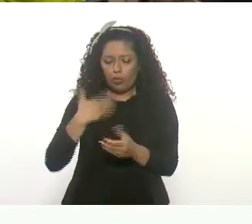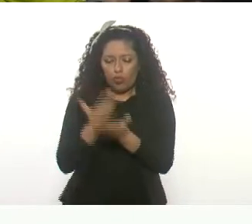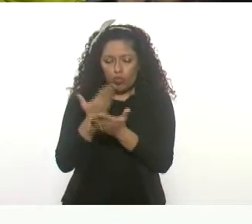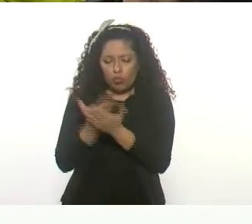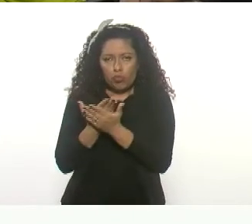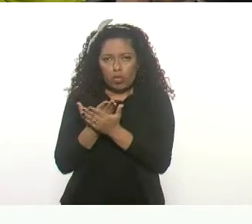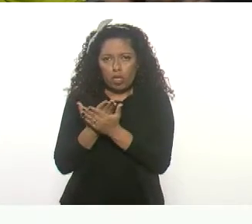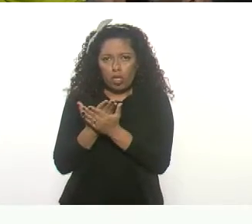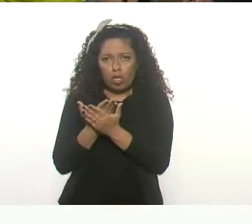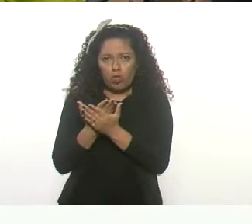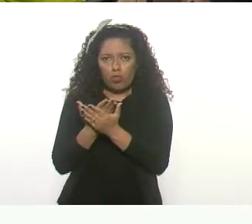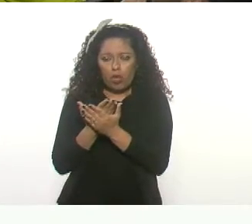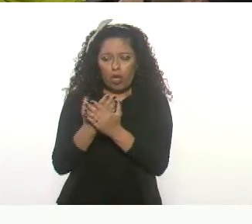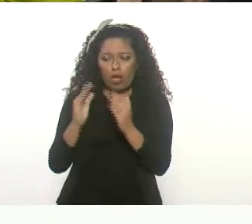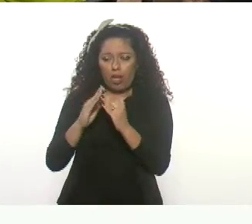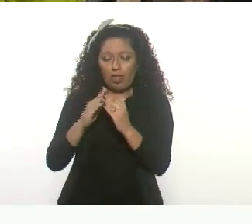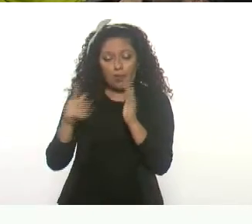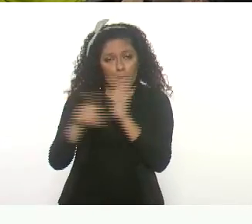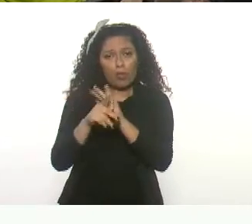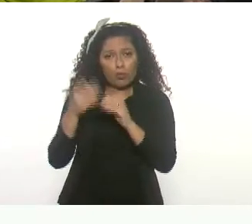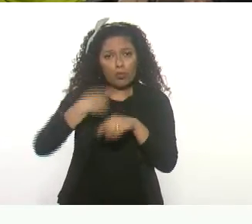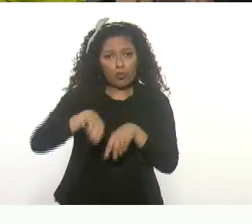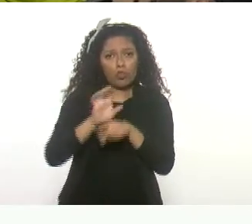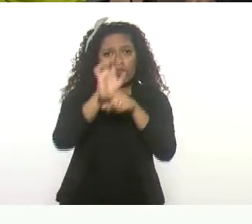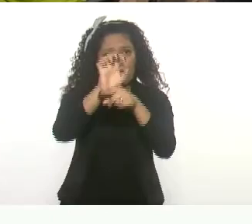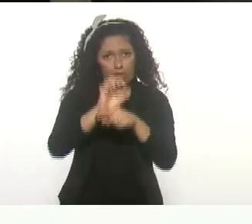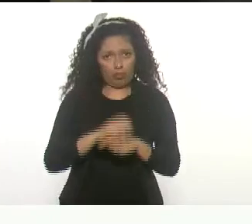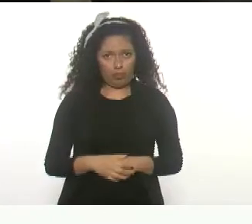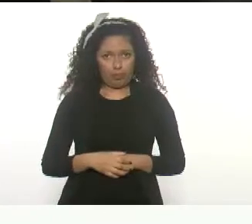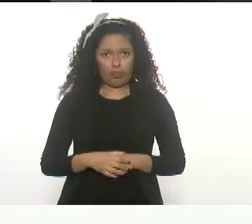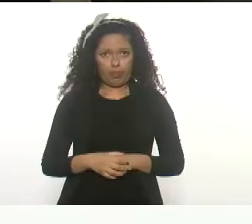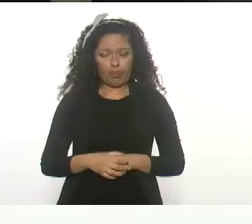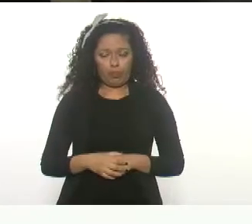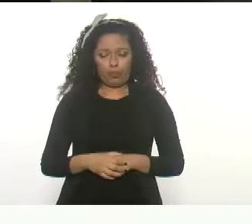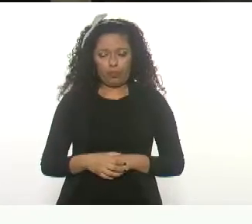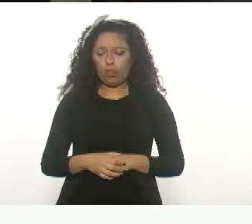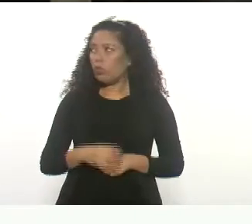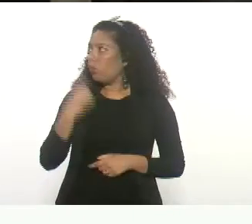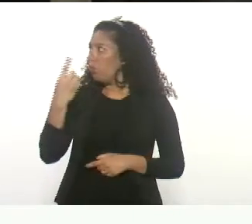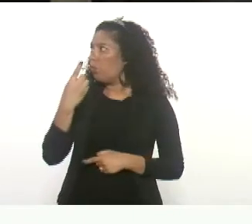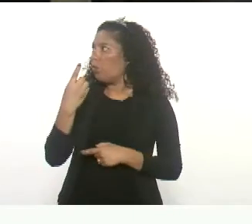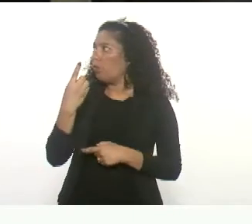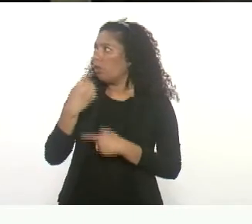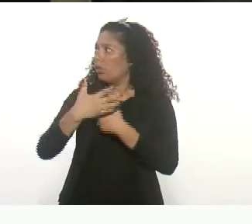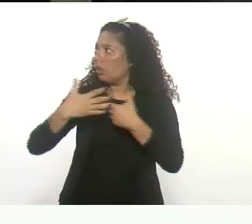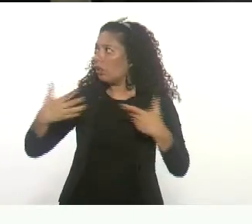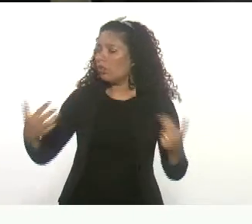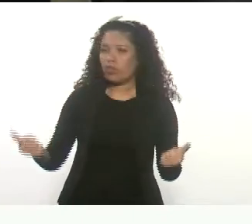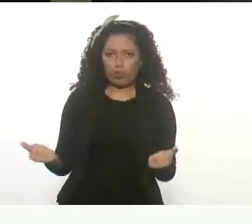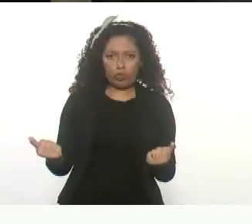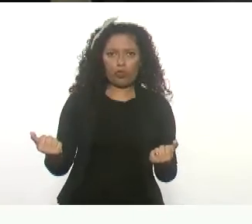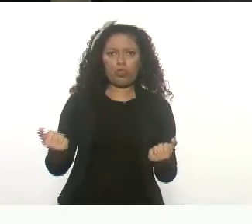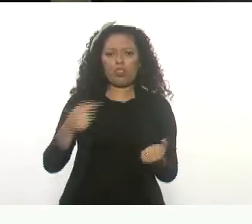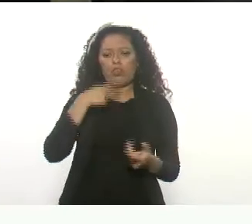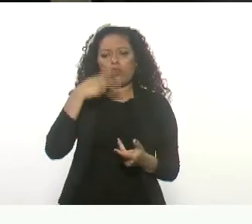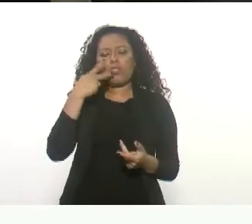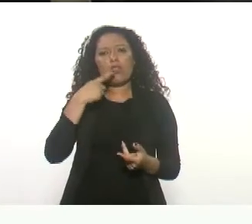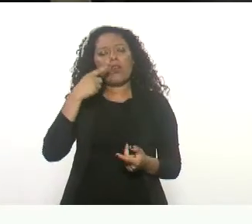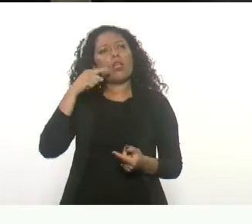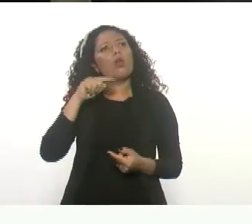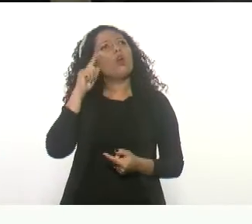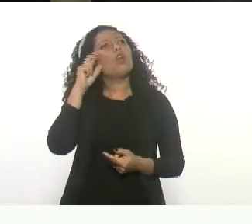públicas. E é óbvio até que um dos pensamentos principais são esses 3 itens que você